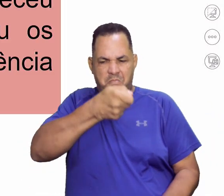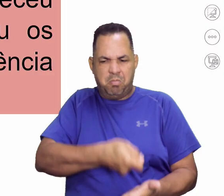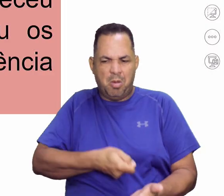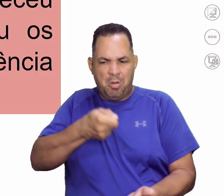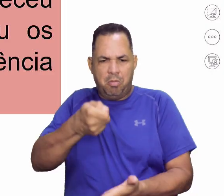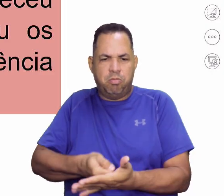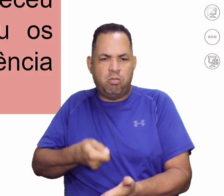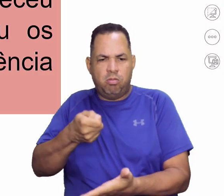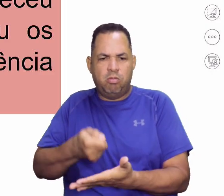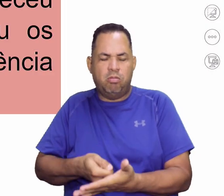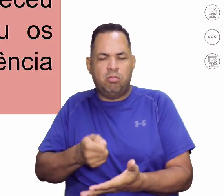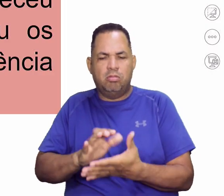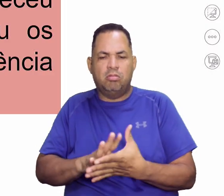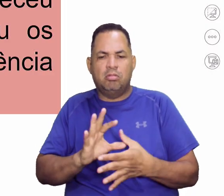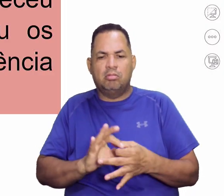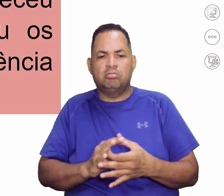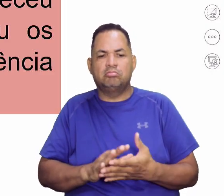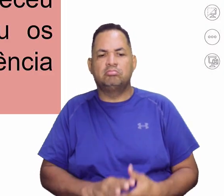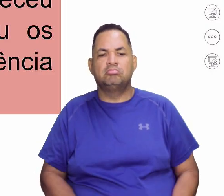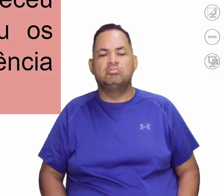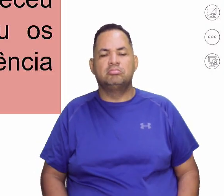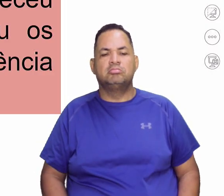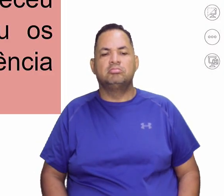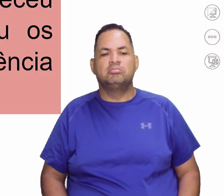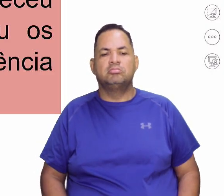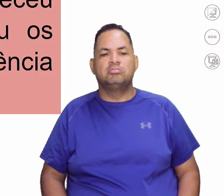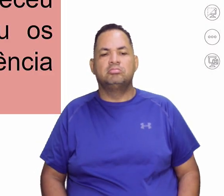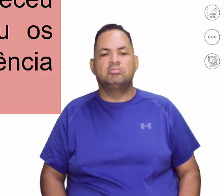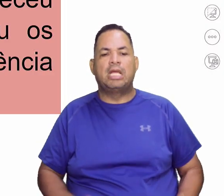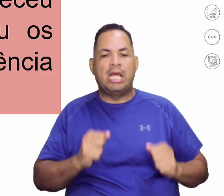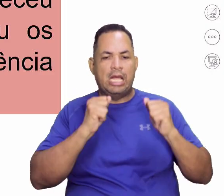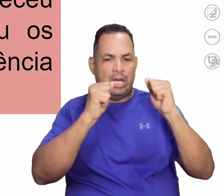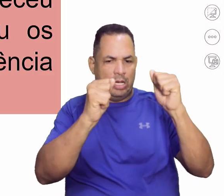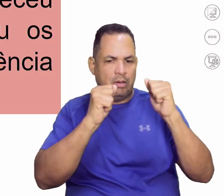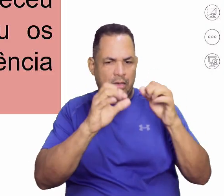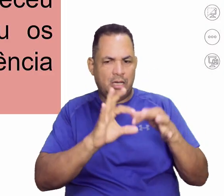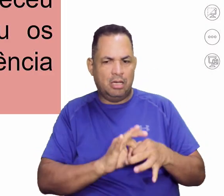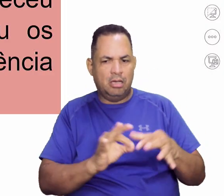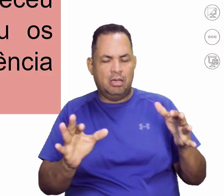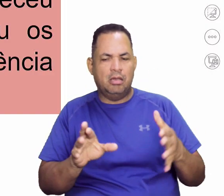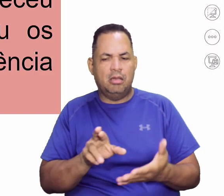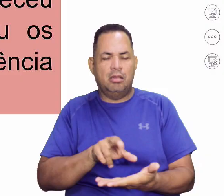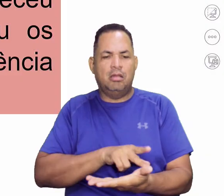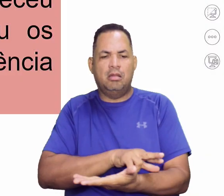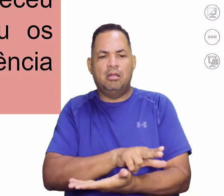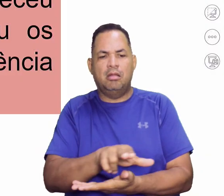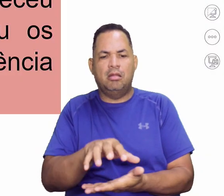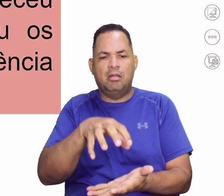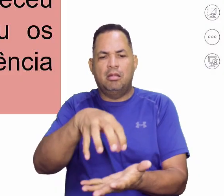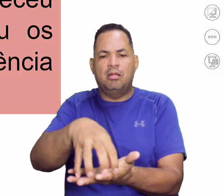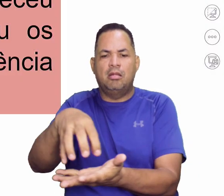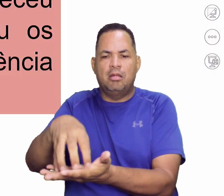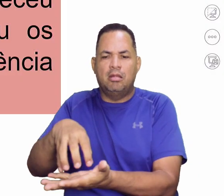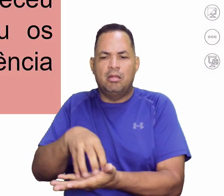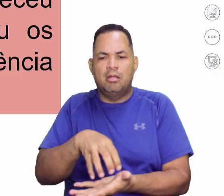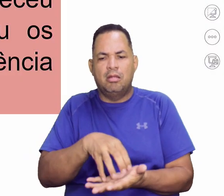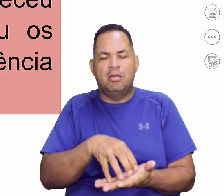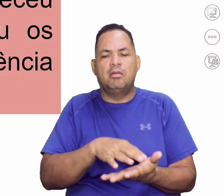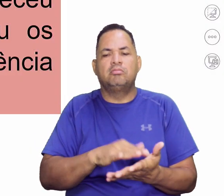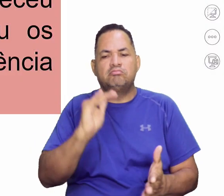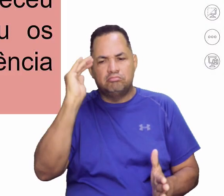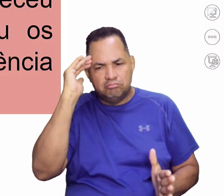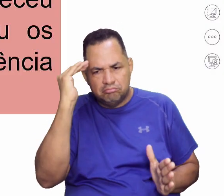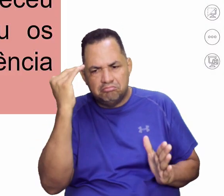em defesa da liberdade. No entanto, muitas colônias continuavam submetidas